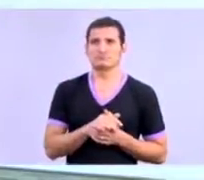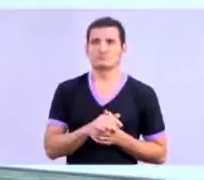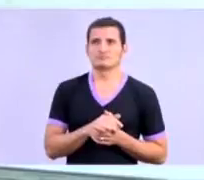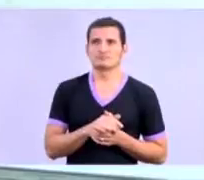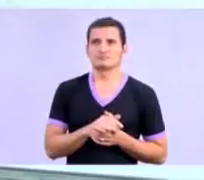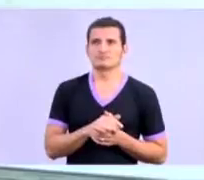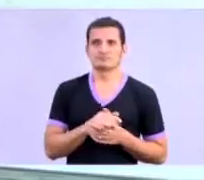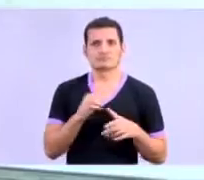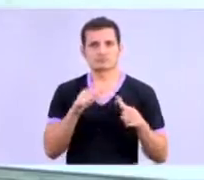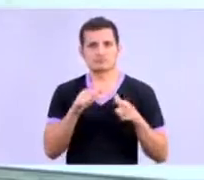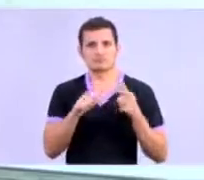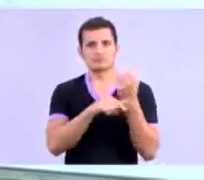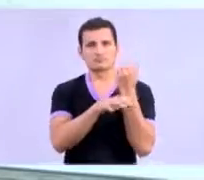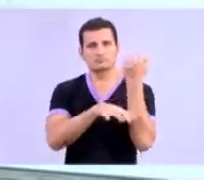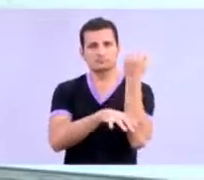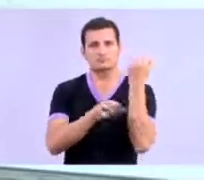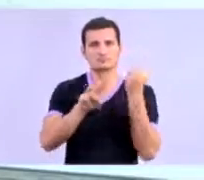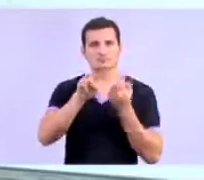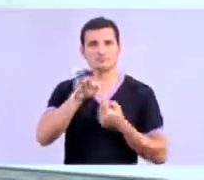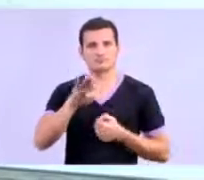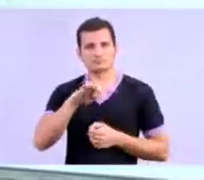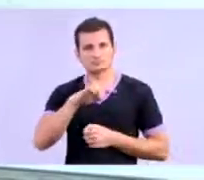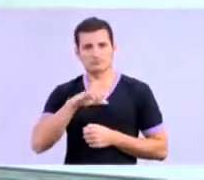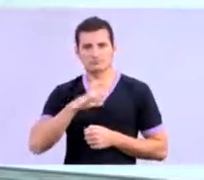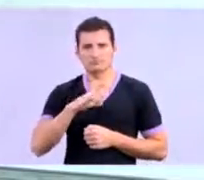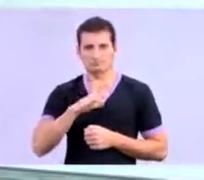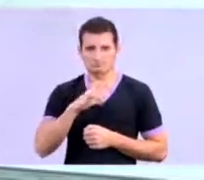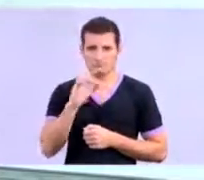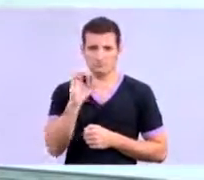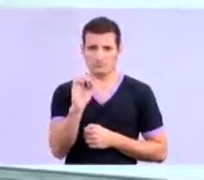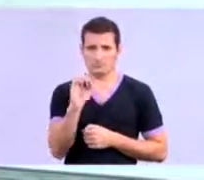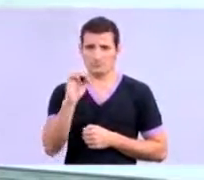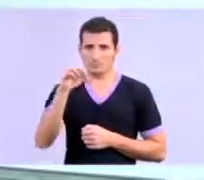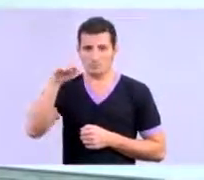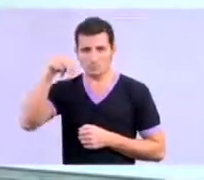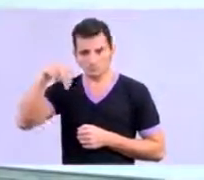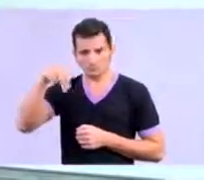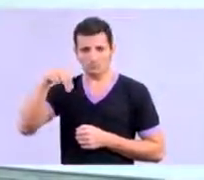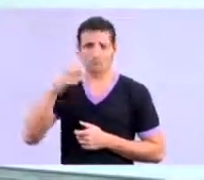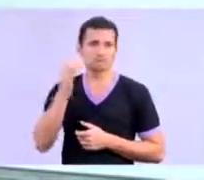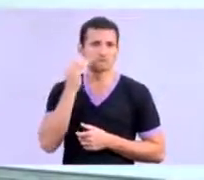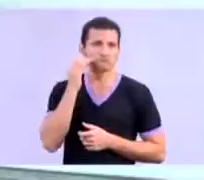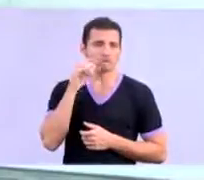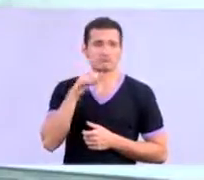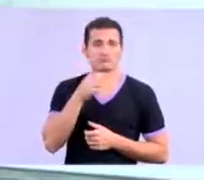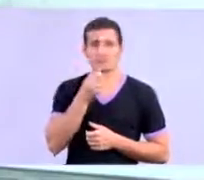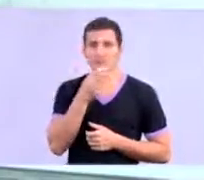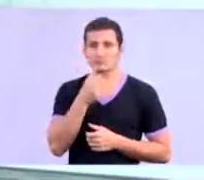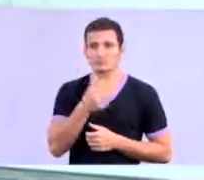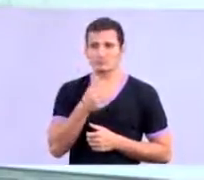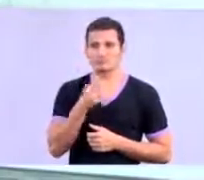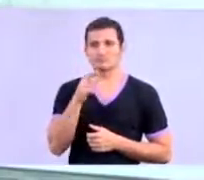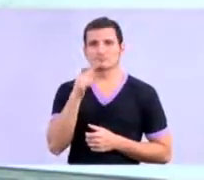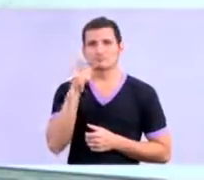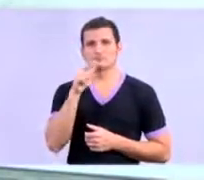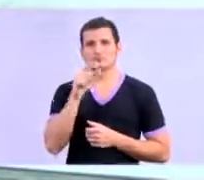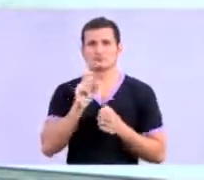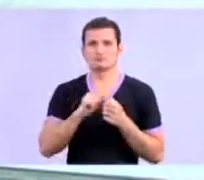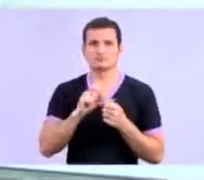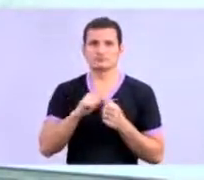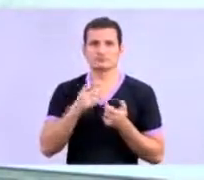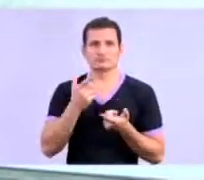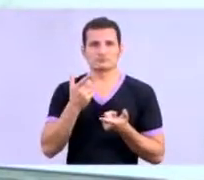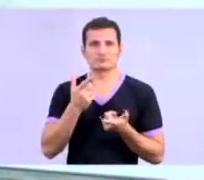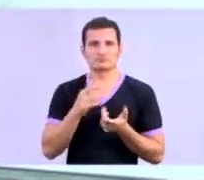do servidor web está no ar mesmo? Vamos ver se ele tá funcionando e tal. E aí você consegue fazer uma análise